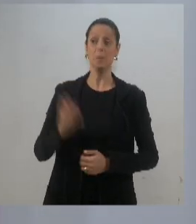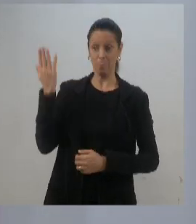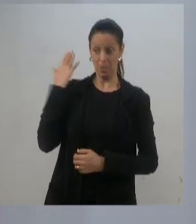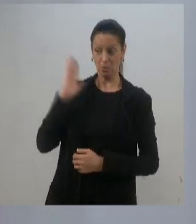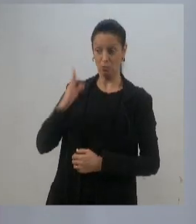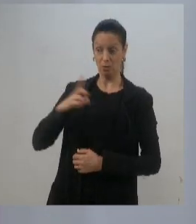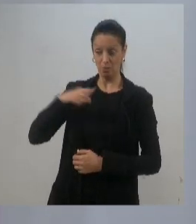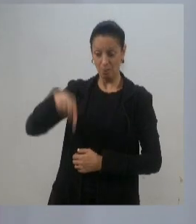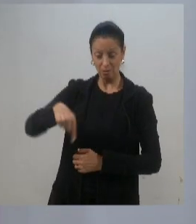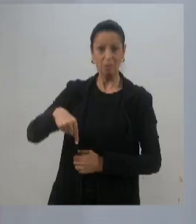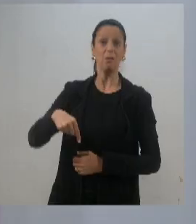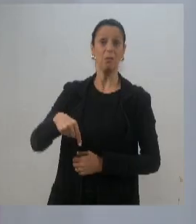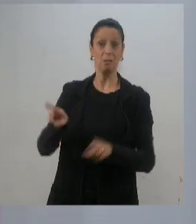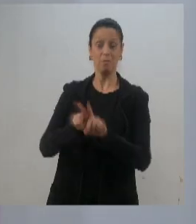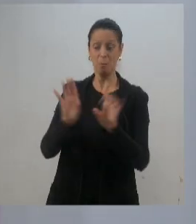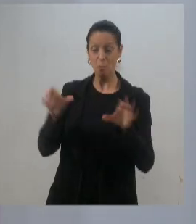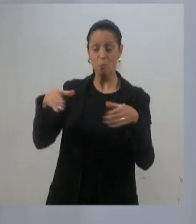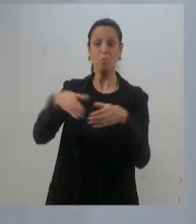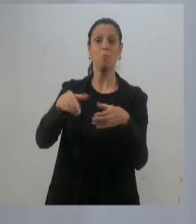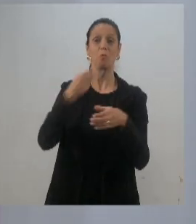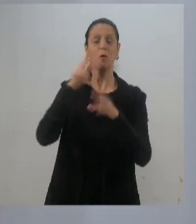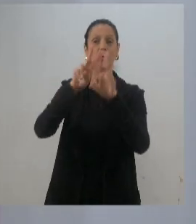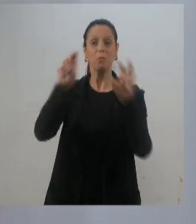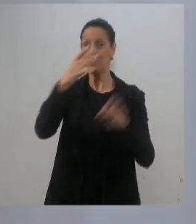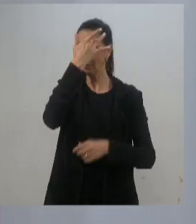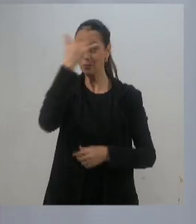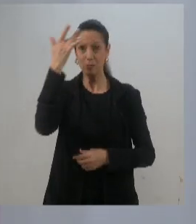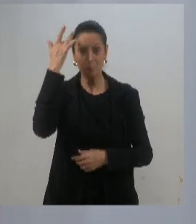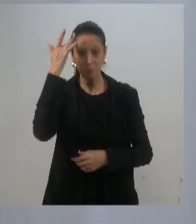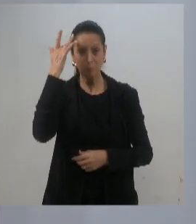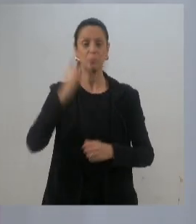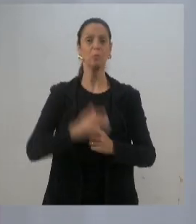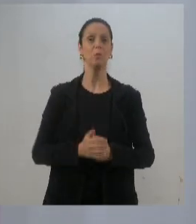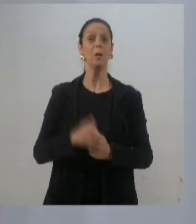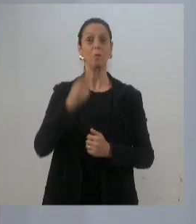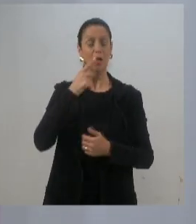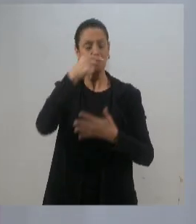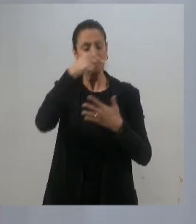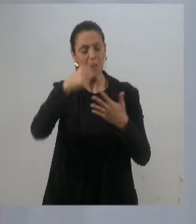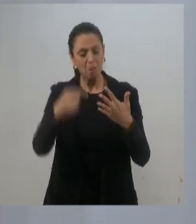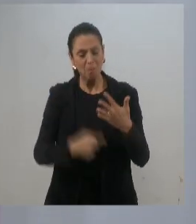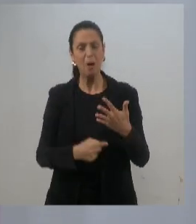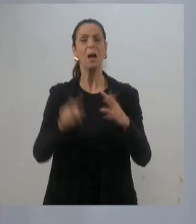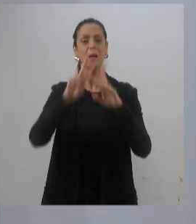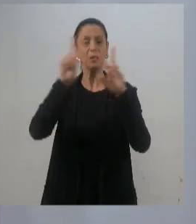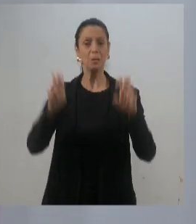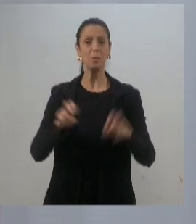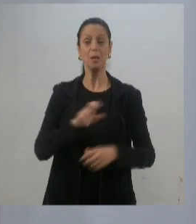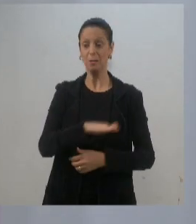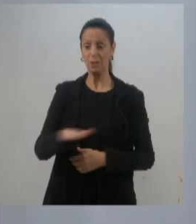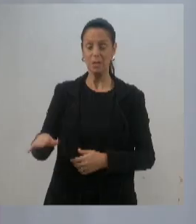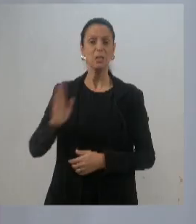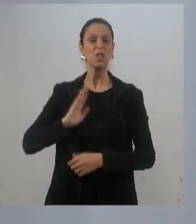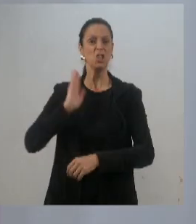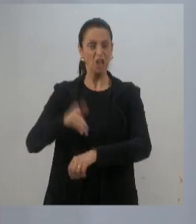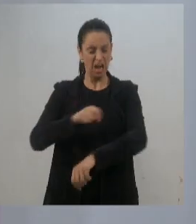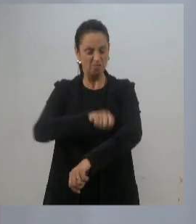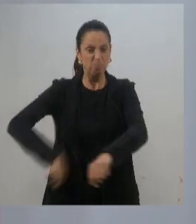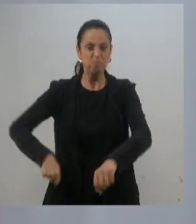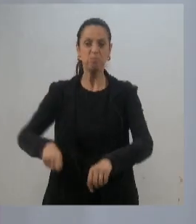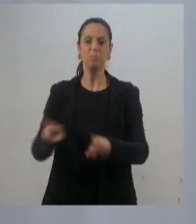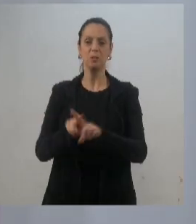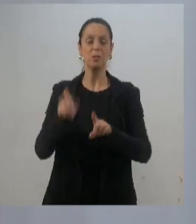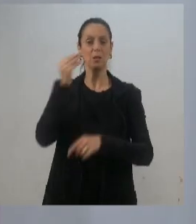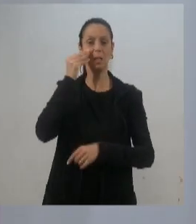aqui uma comissão que falou sobre saúde mental e foi tratado desses assuntos. Crianças com automutilação, tentativa